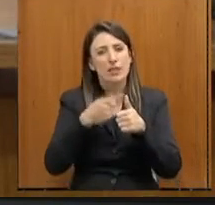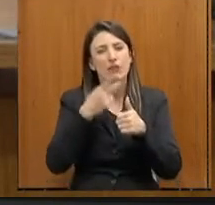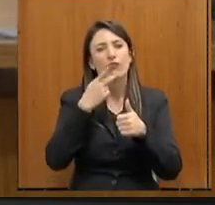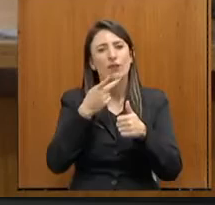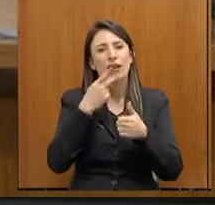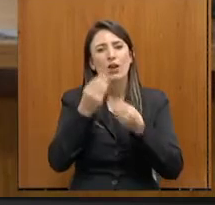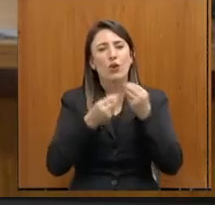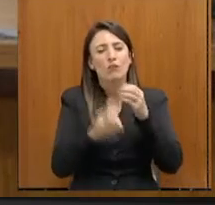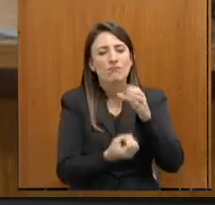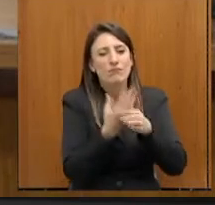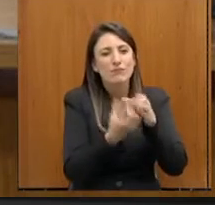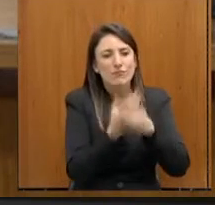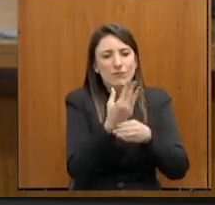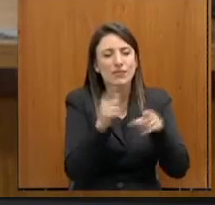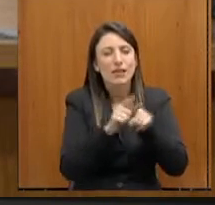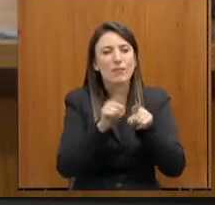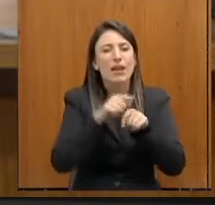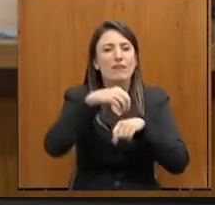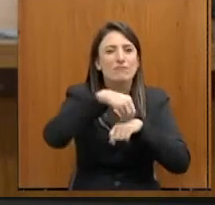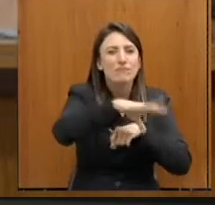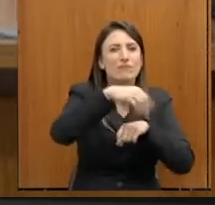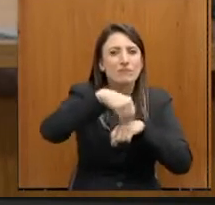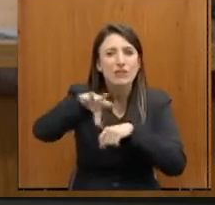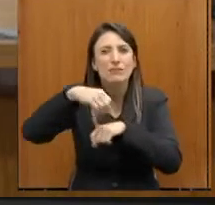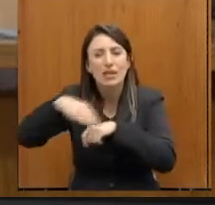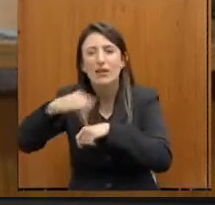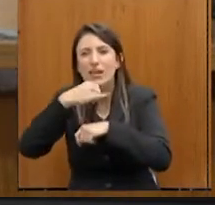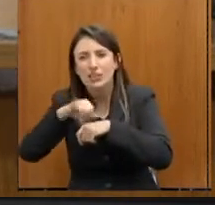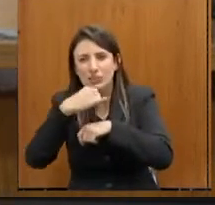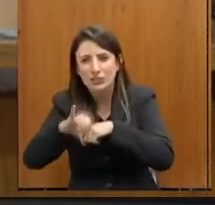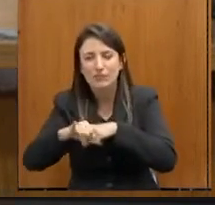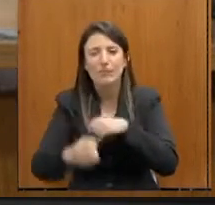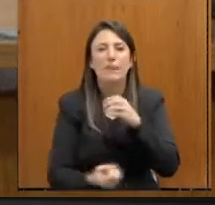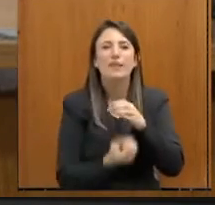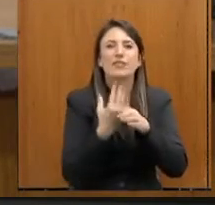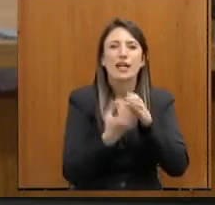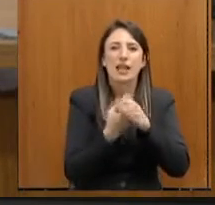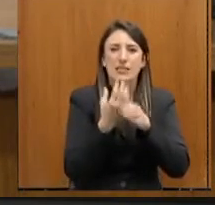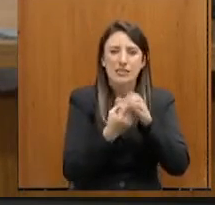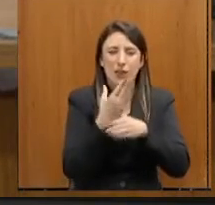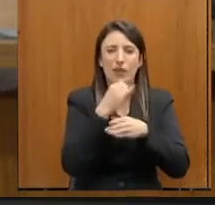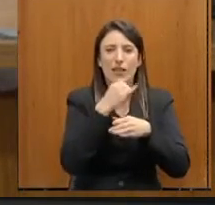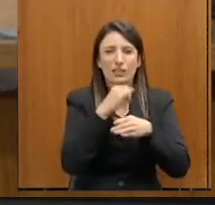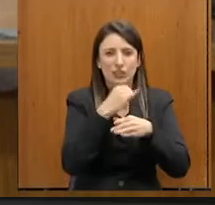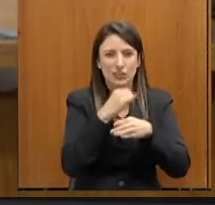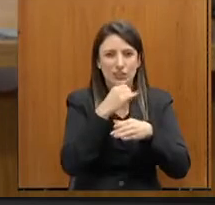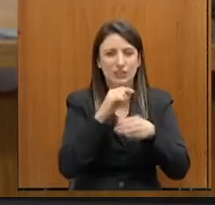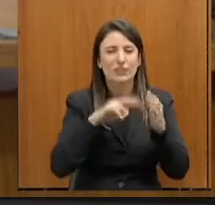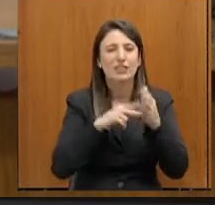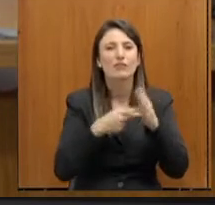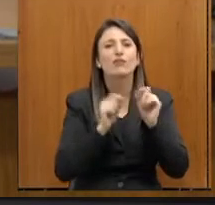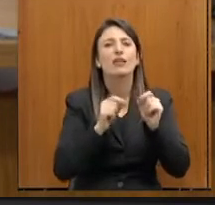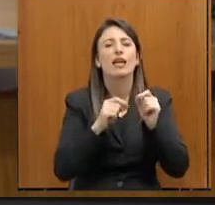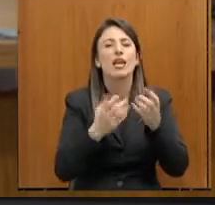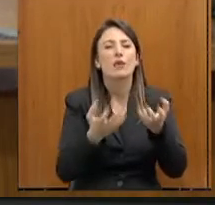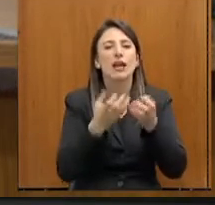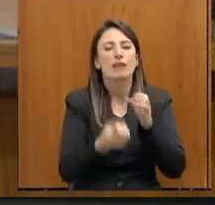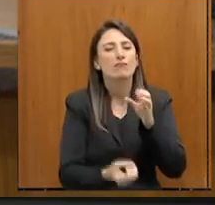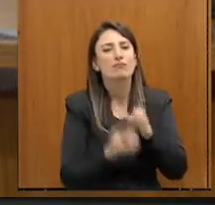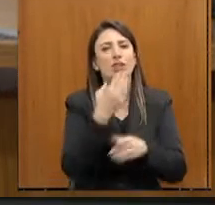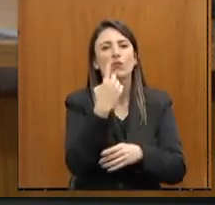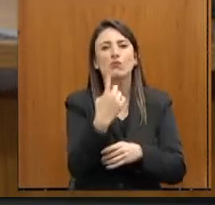transmissão em geração nós estamos falando de construir 1gb até